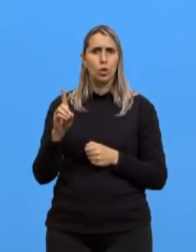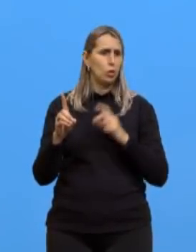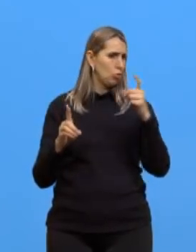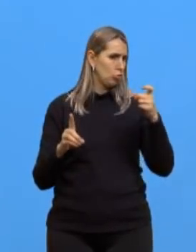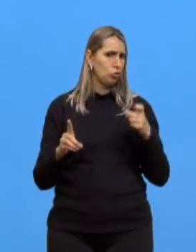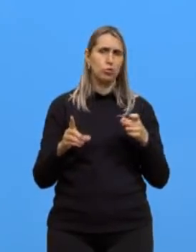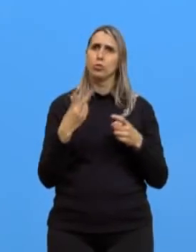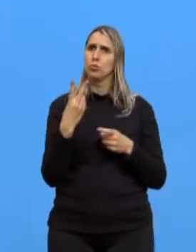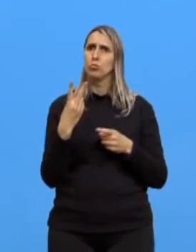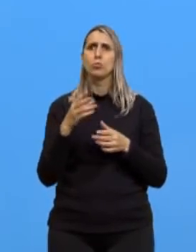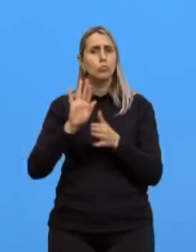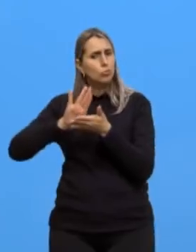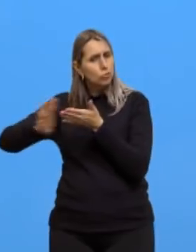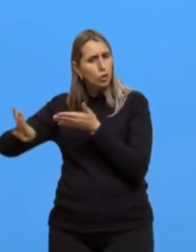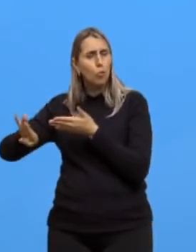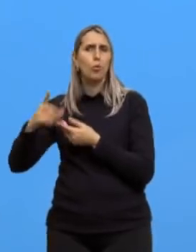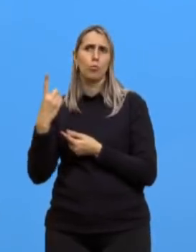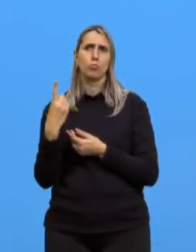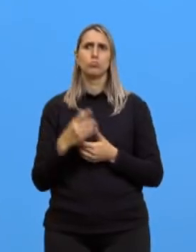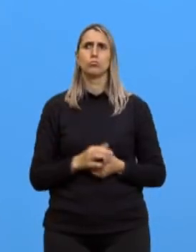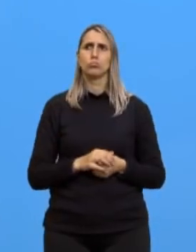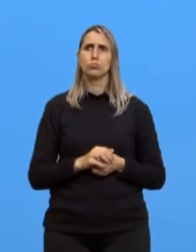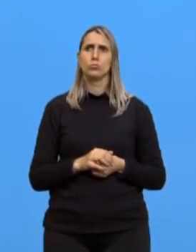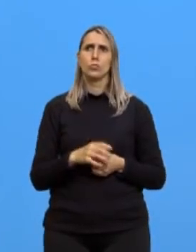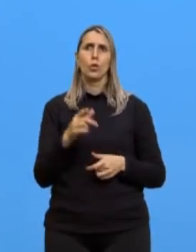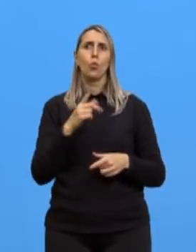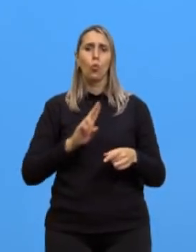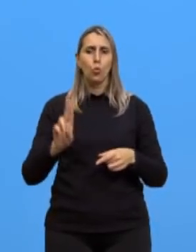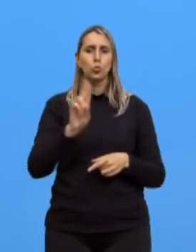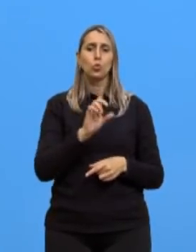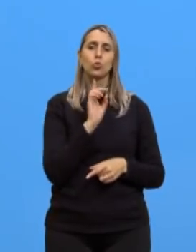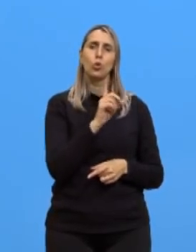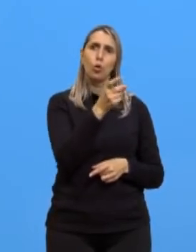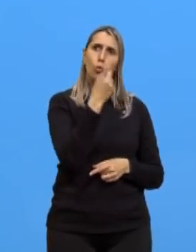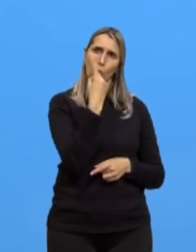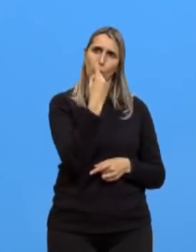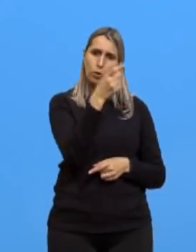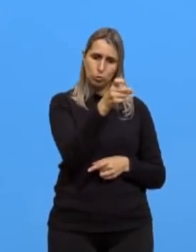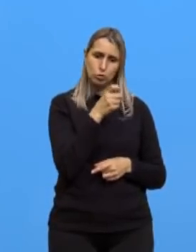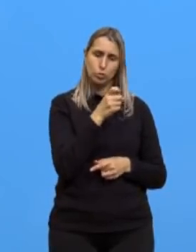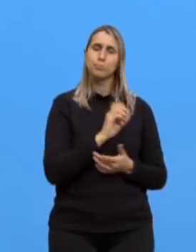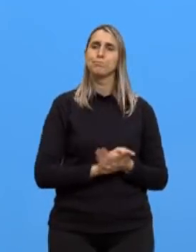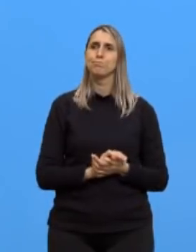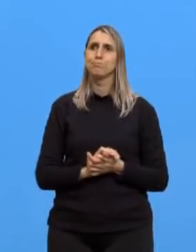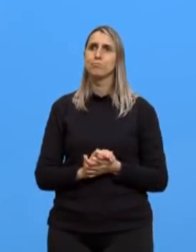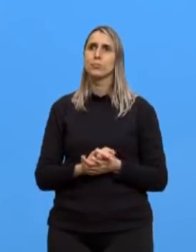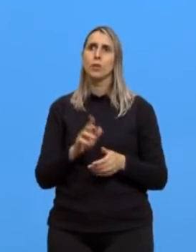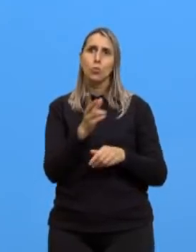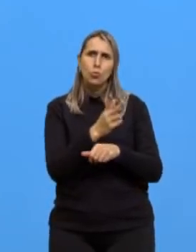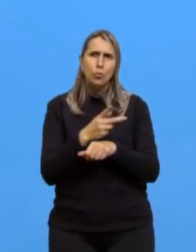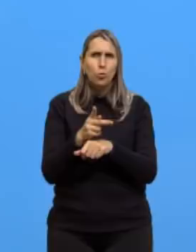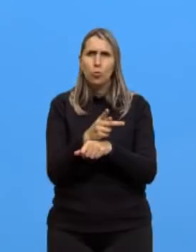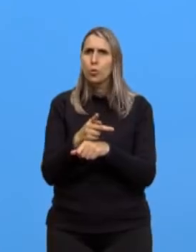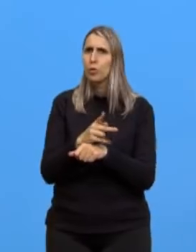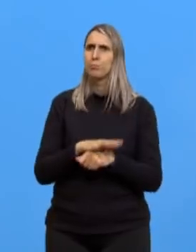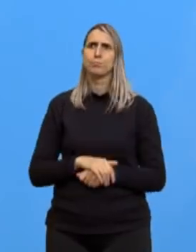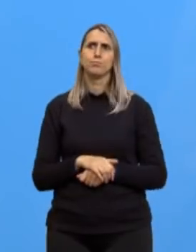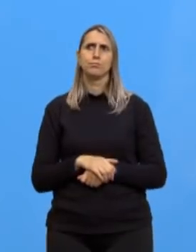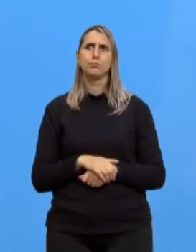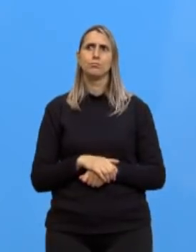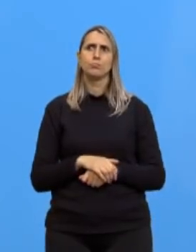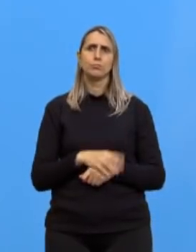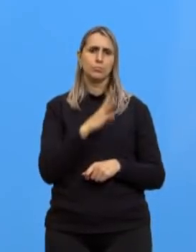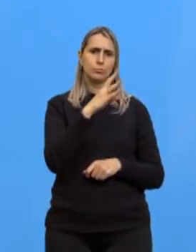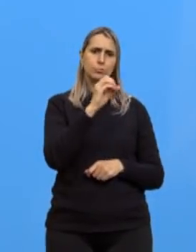mas eu posso simplificar a variável aí eu trabalho apenas com uma que essa incógnita x que eu estou procurando então